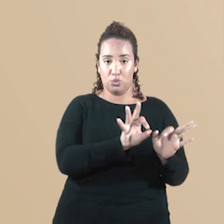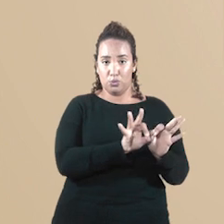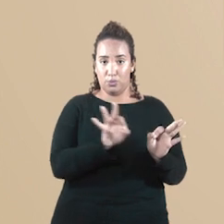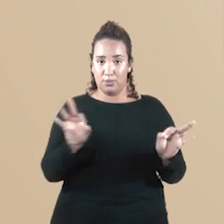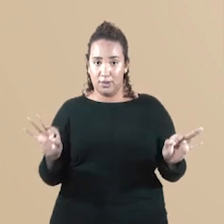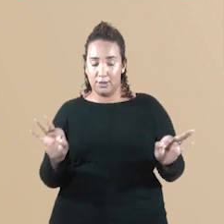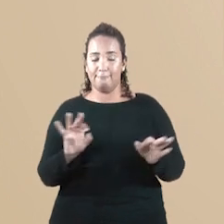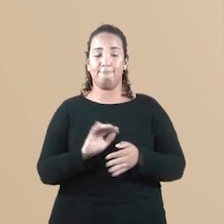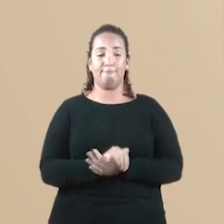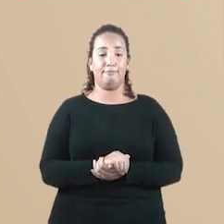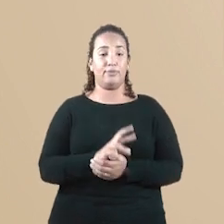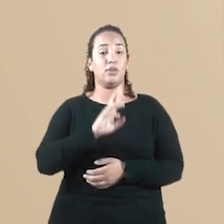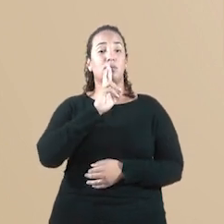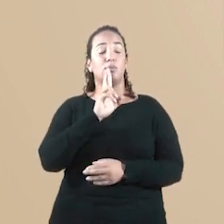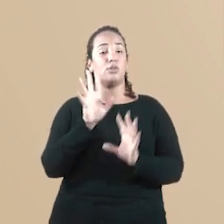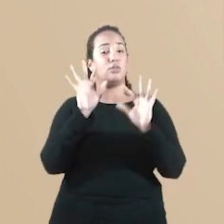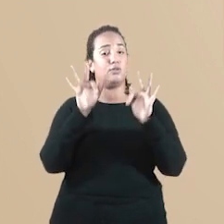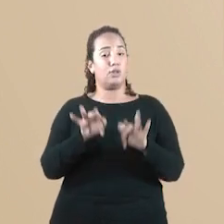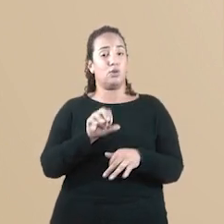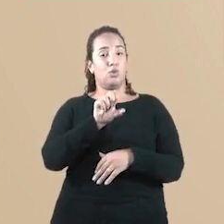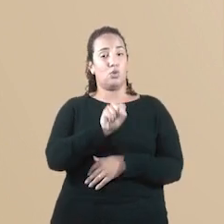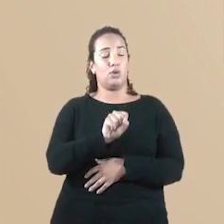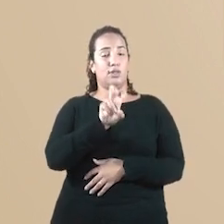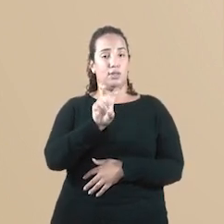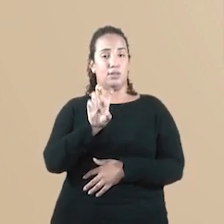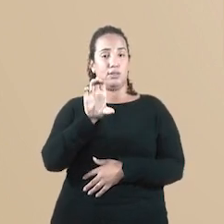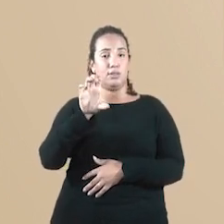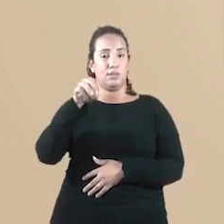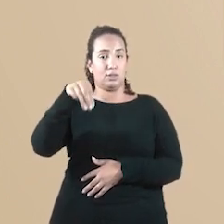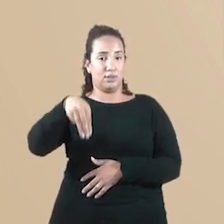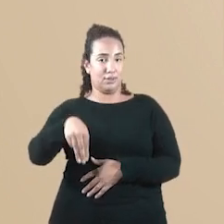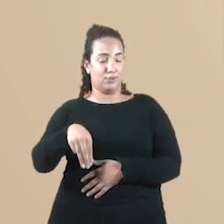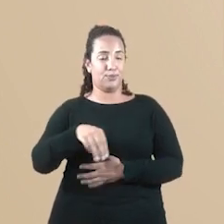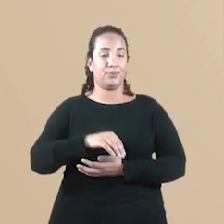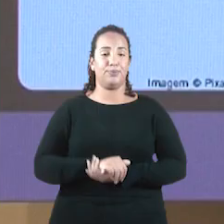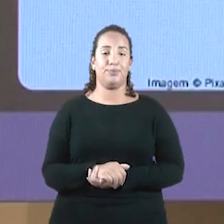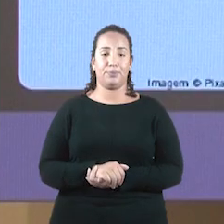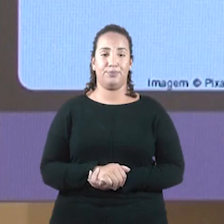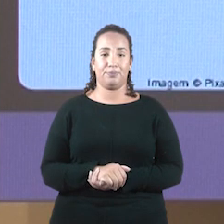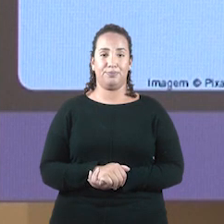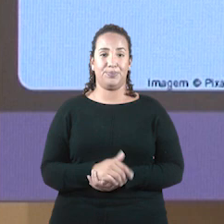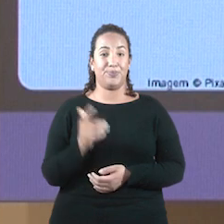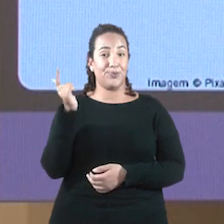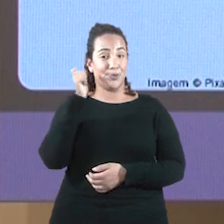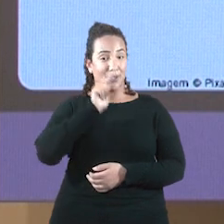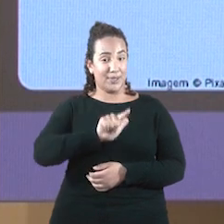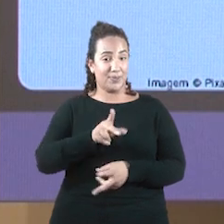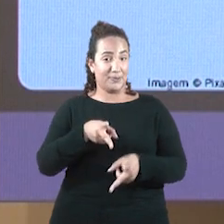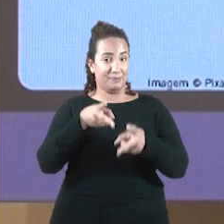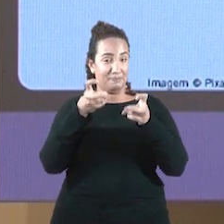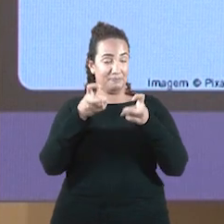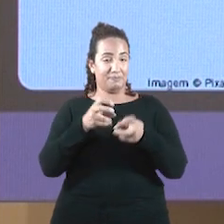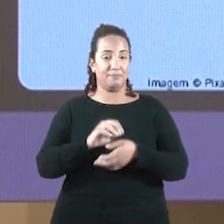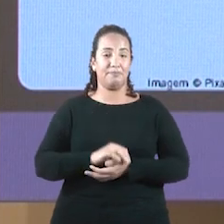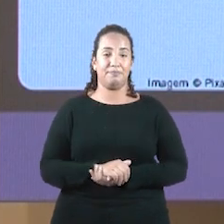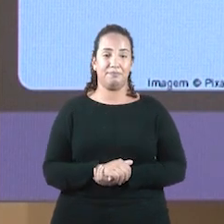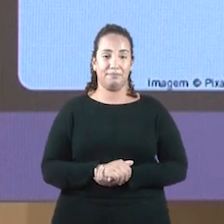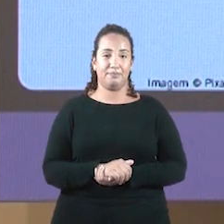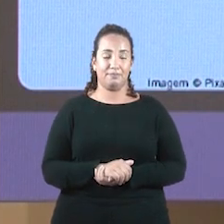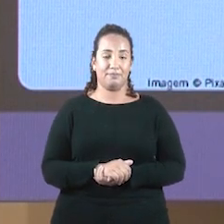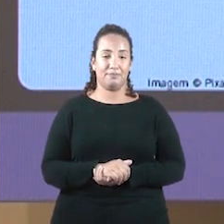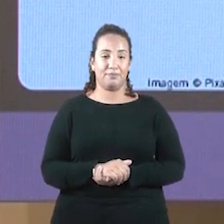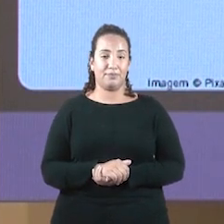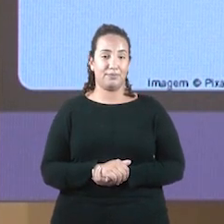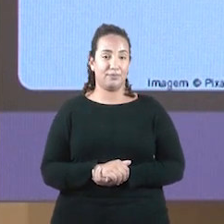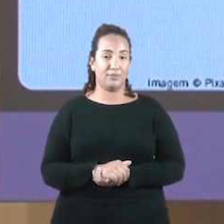mesa, que vai dar 85 centímetros. Conseguiu acompanhar? Da